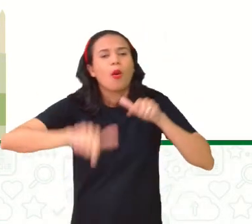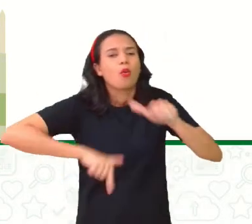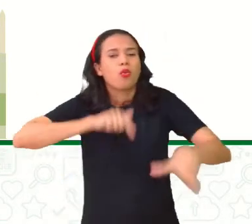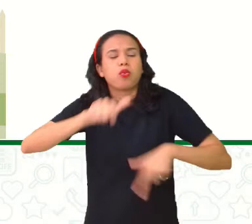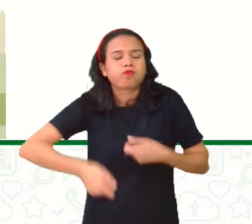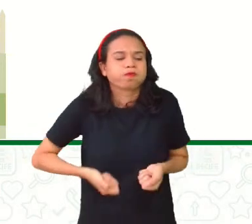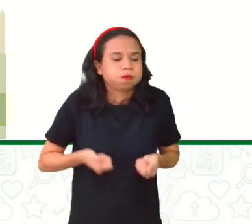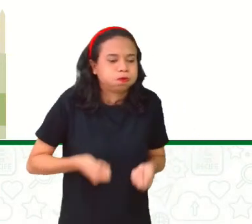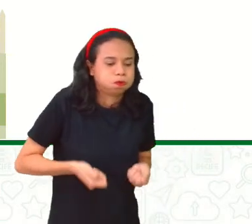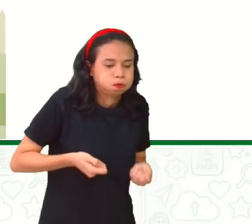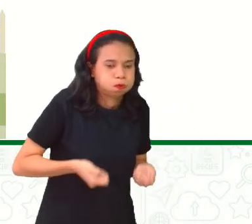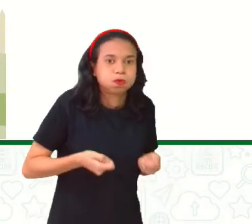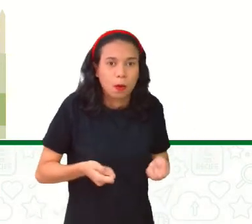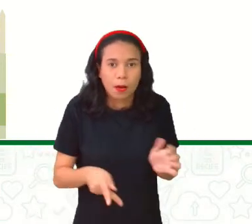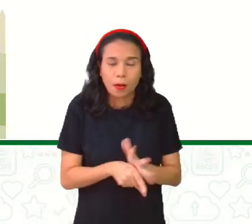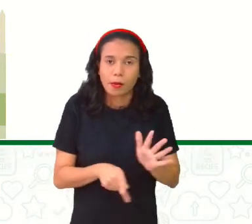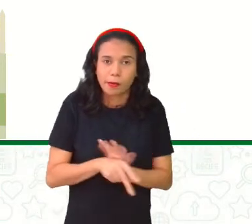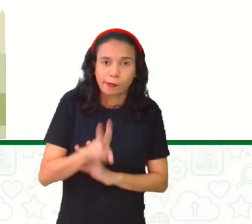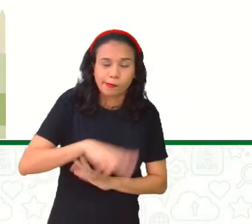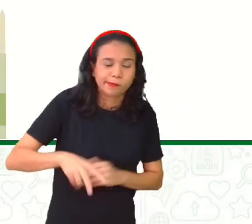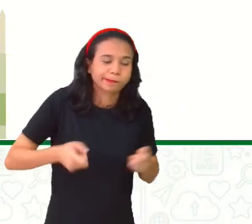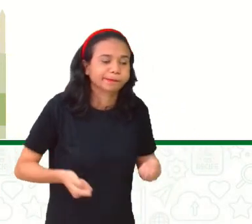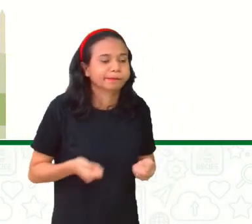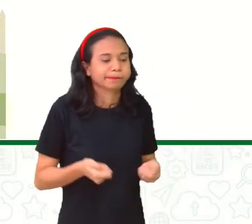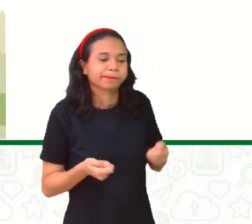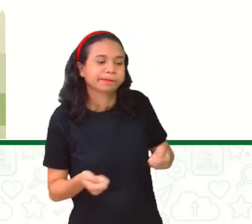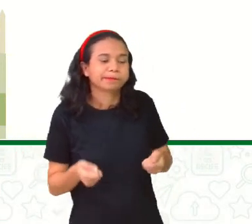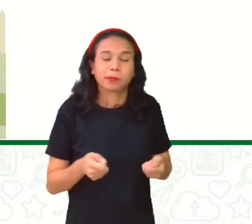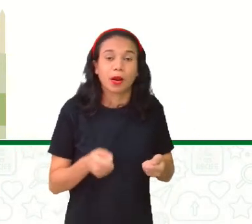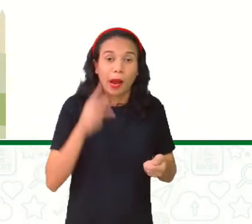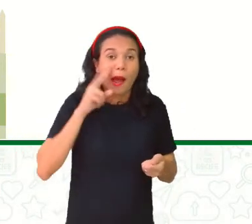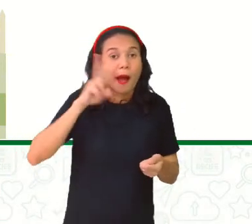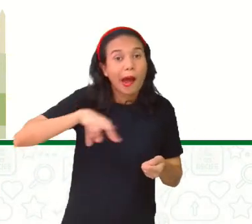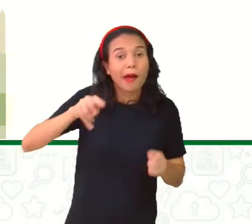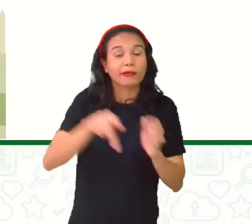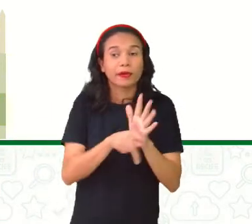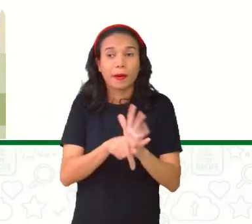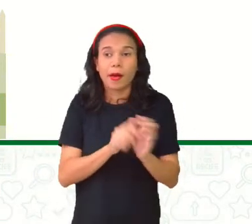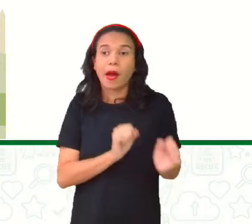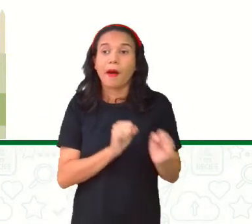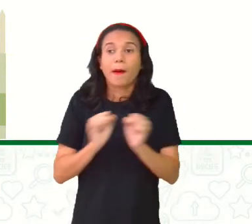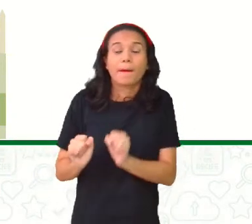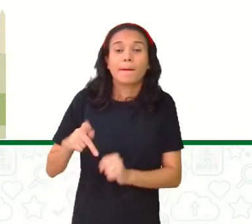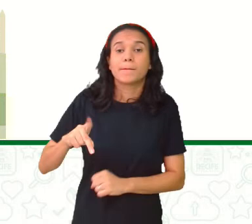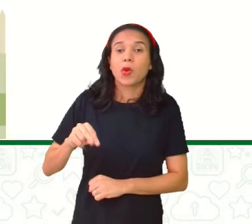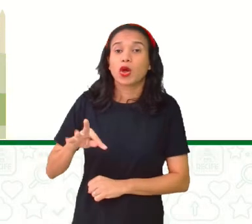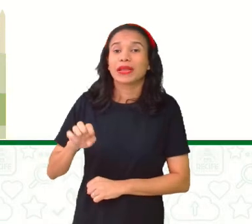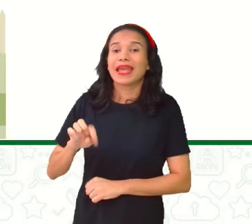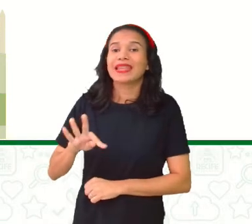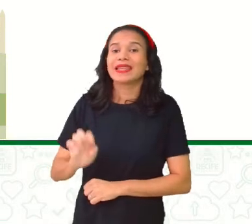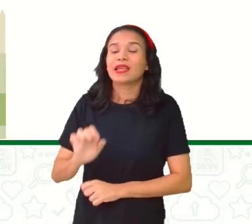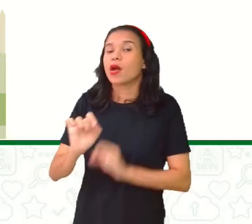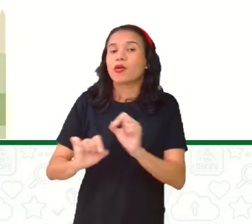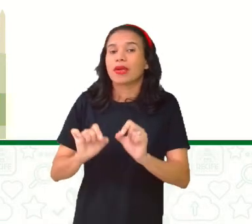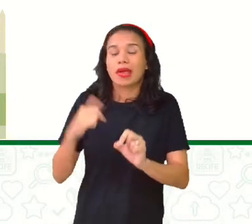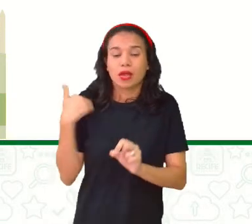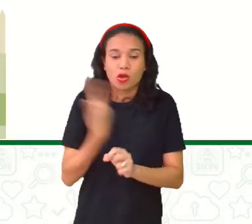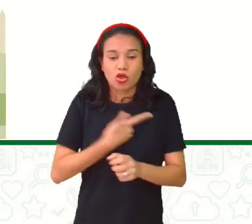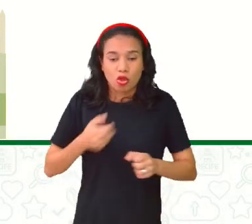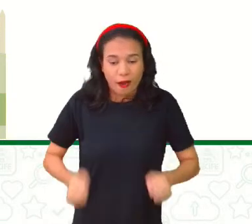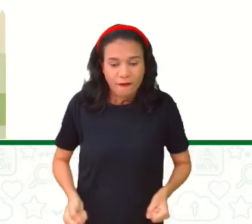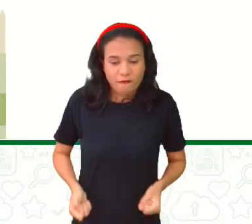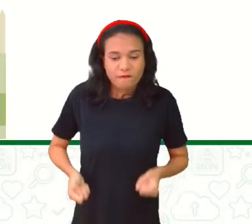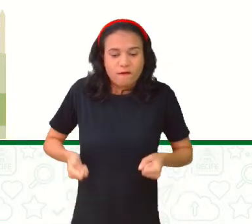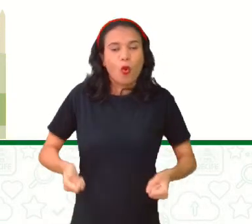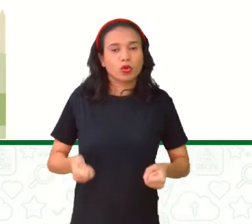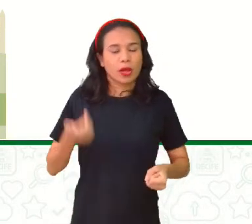carregando um carrinho de mão, né? E aí a gente vê que a força potente é o que, gente? Lembra? É aquela força que a gente aplica